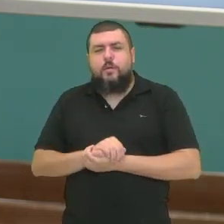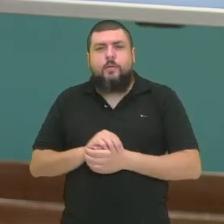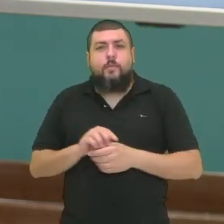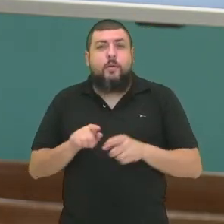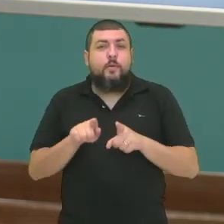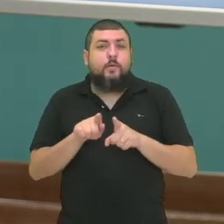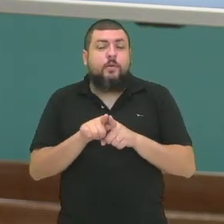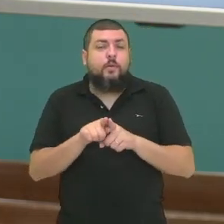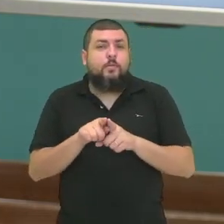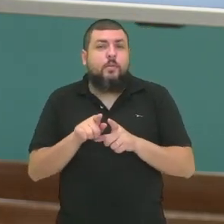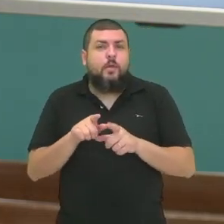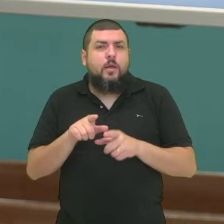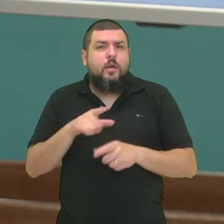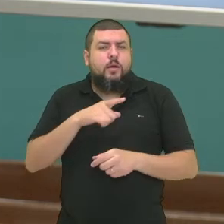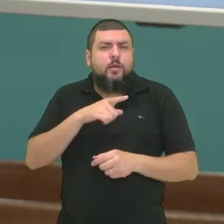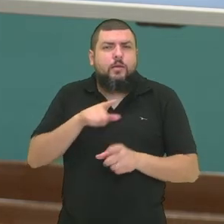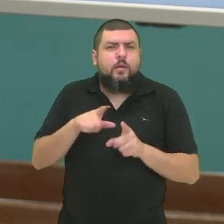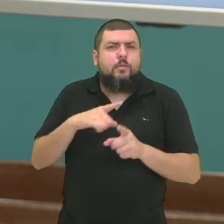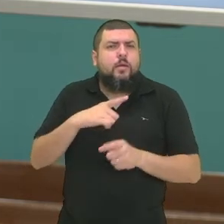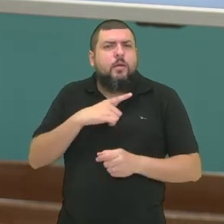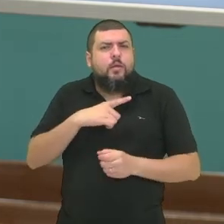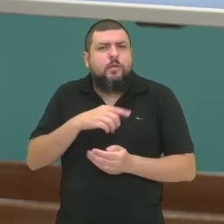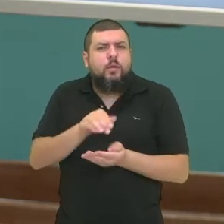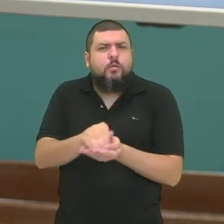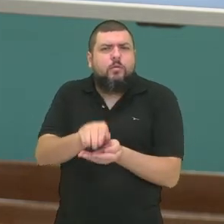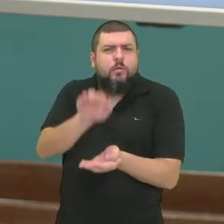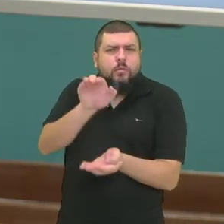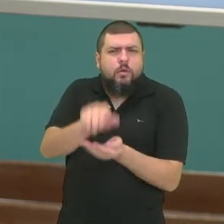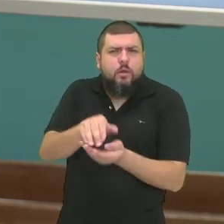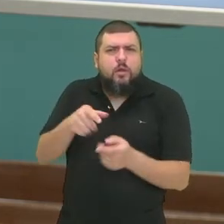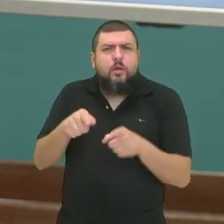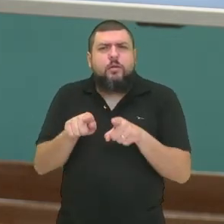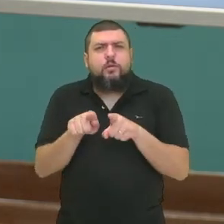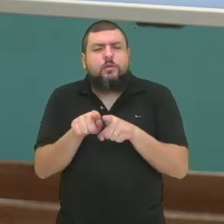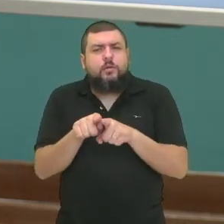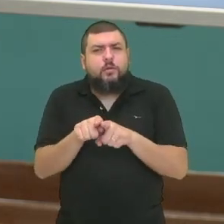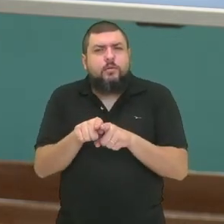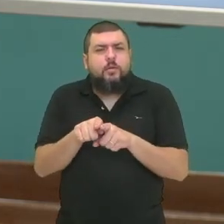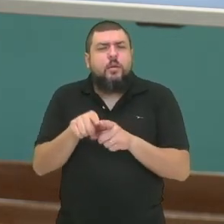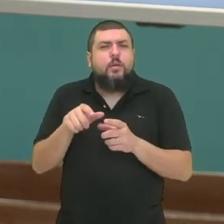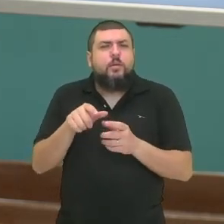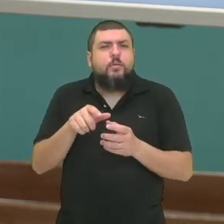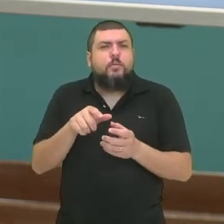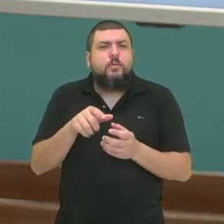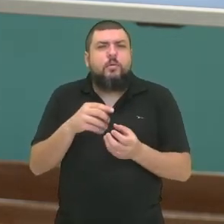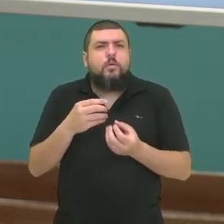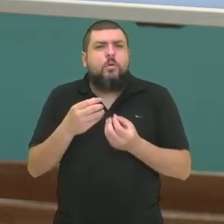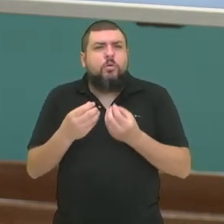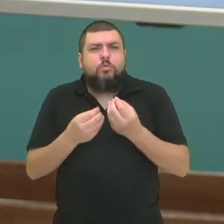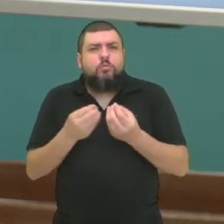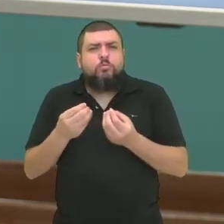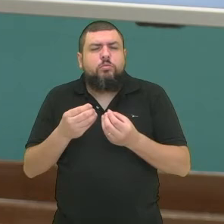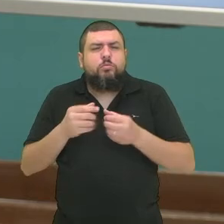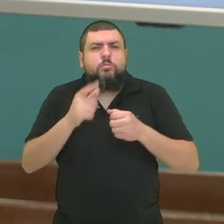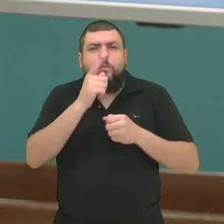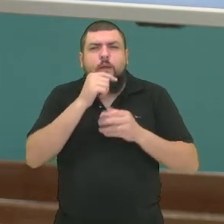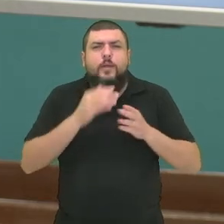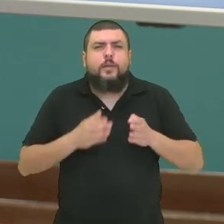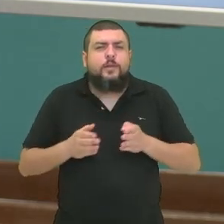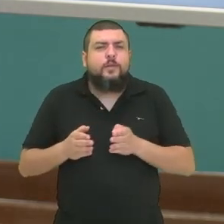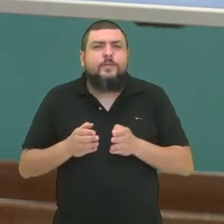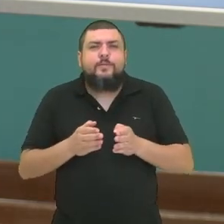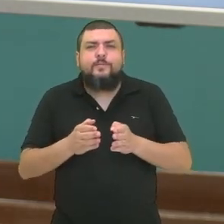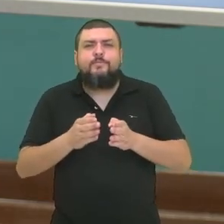alguns tipos de crocodilos, né? Tem também vegetação aí bem densa, exuberante, e rios, como o próprio